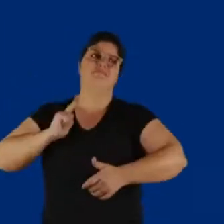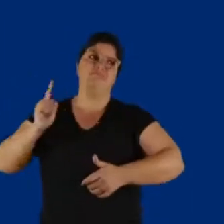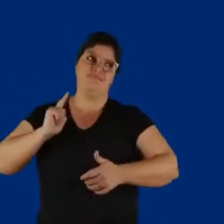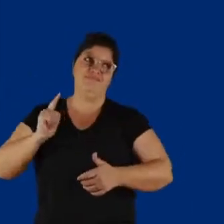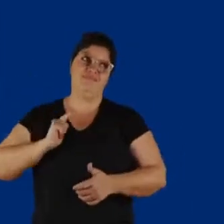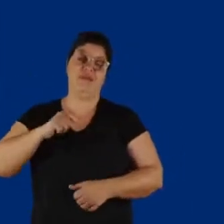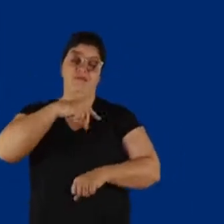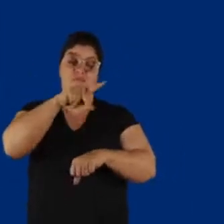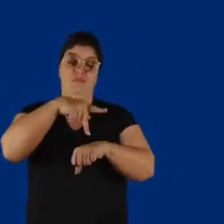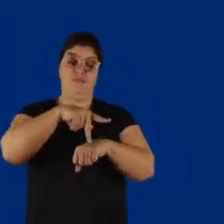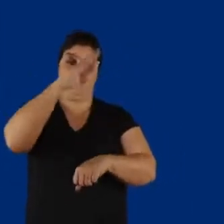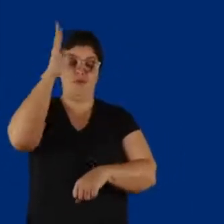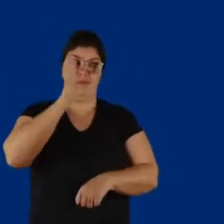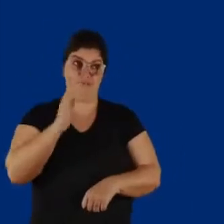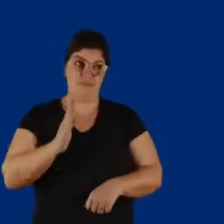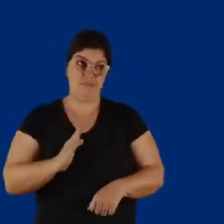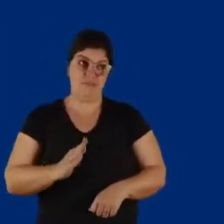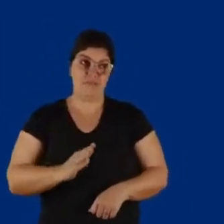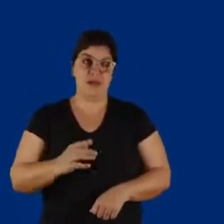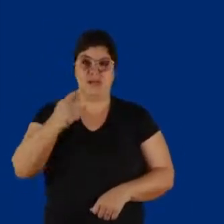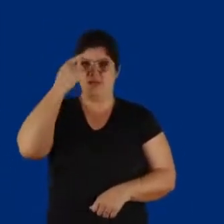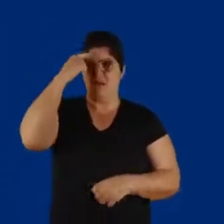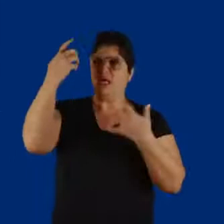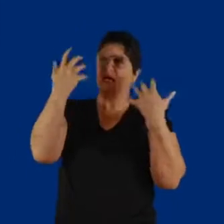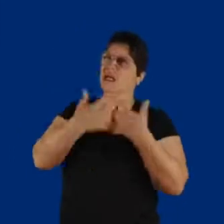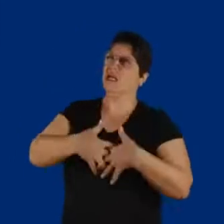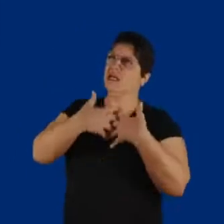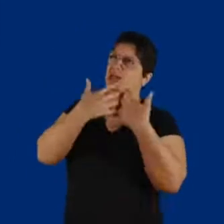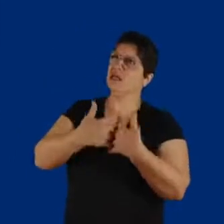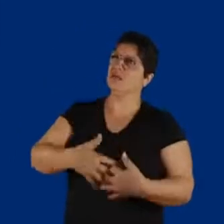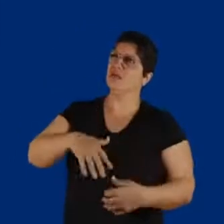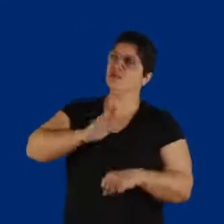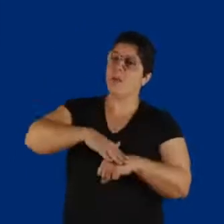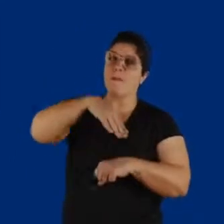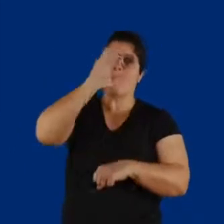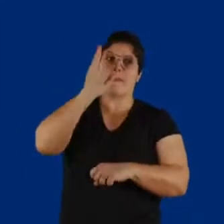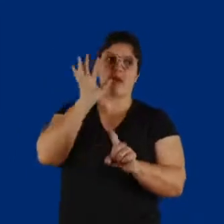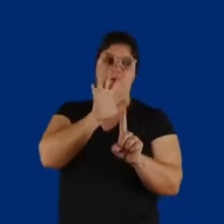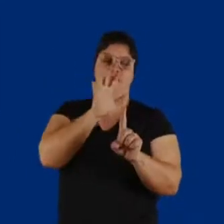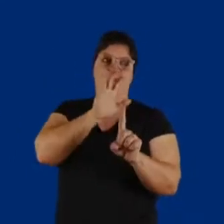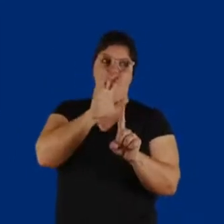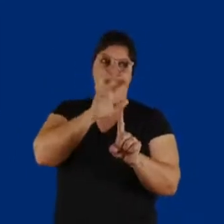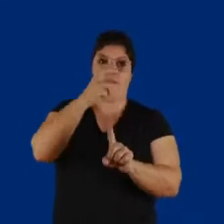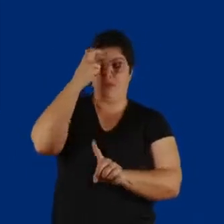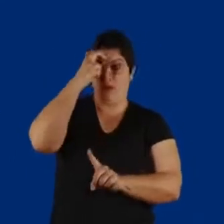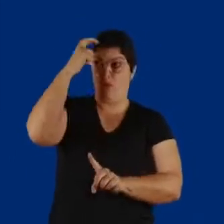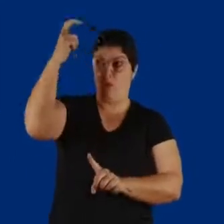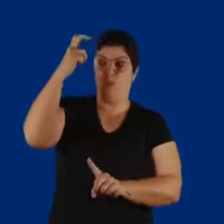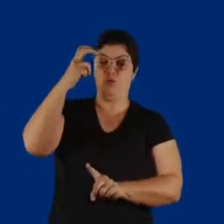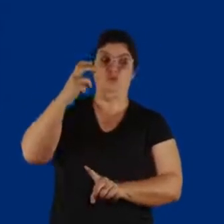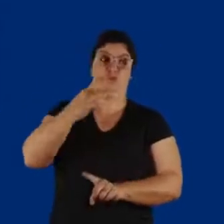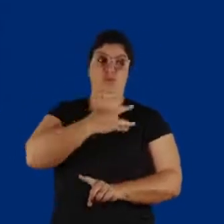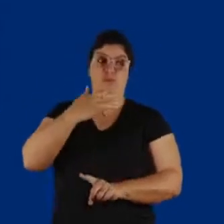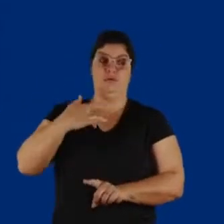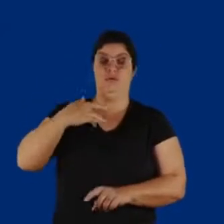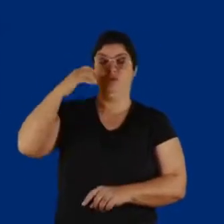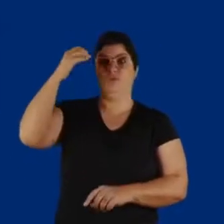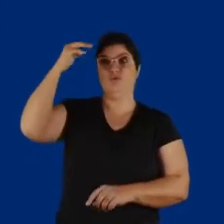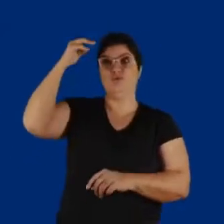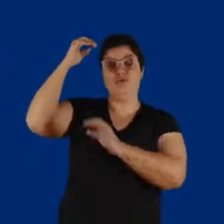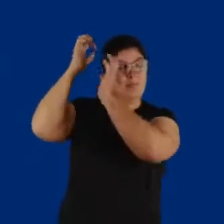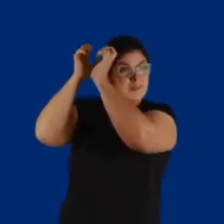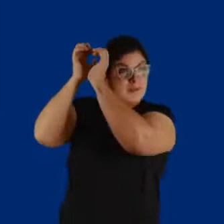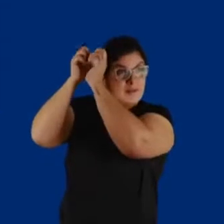pensar mais nessa questão do impacto da cultura e da arte na saúde mental, na prevenção de doenças,